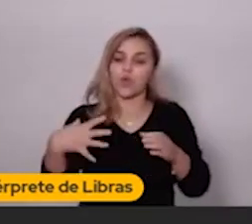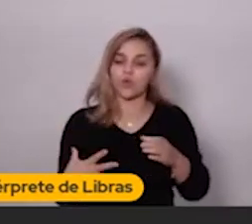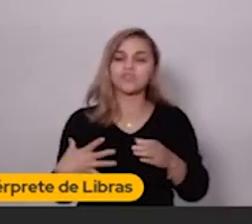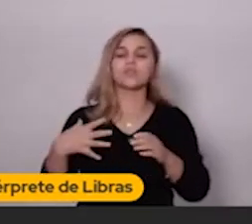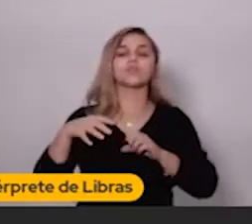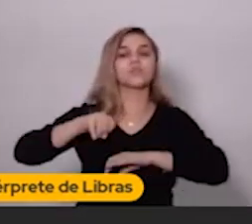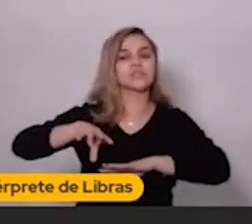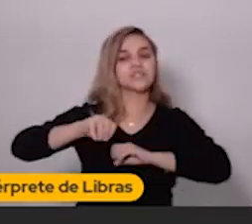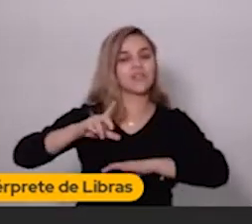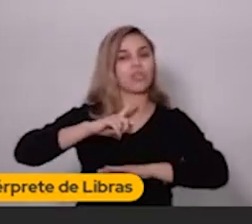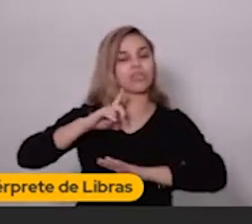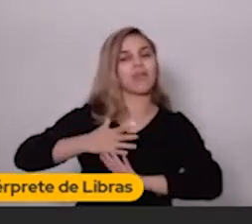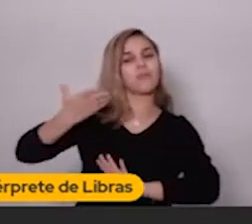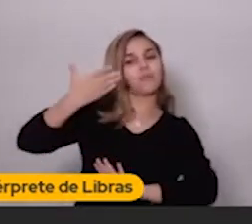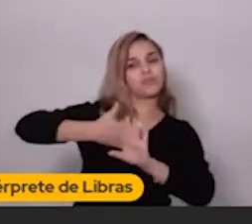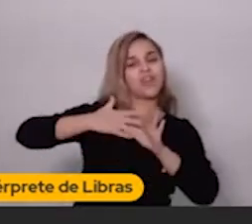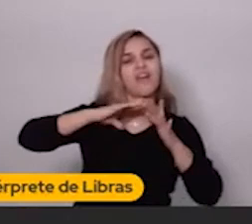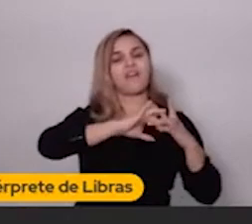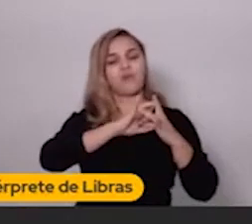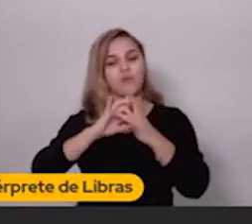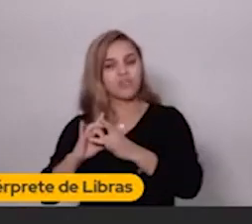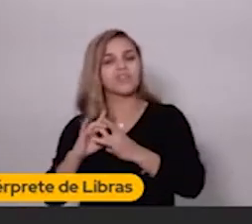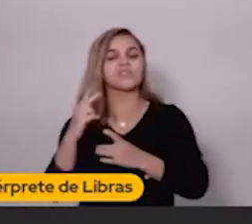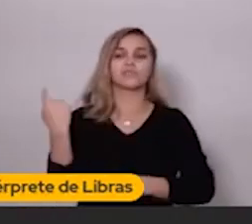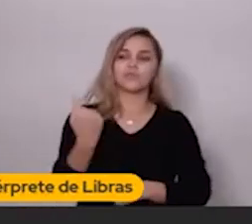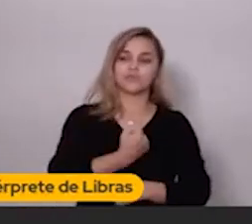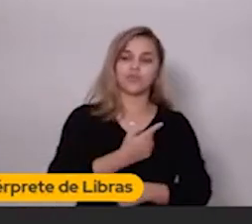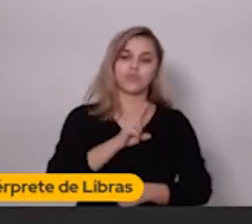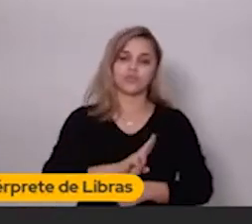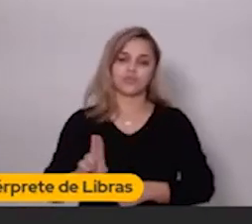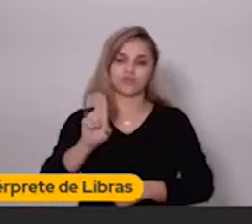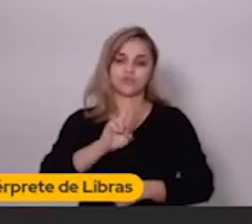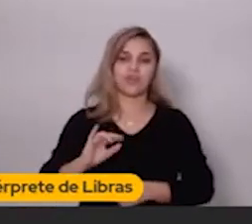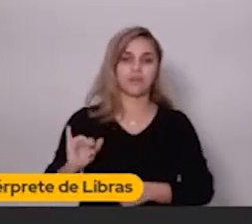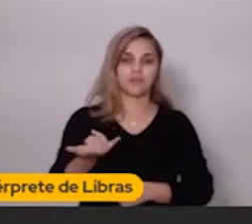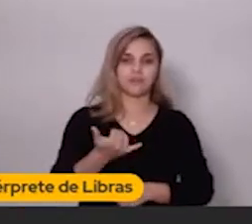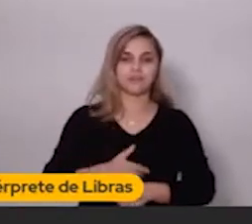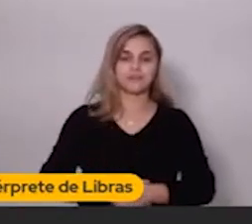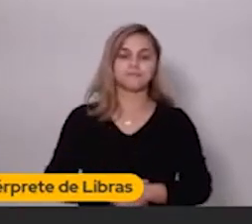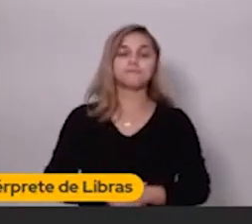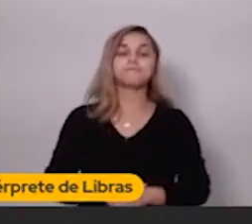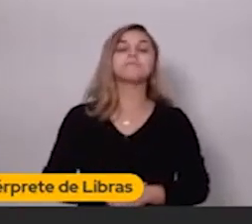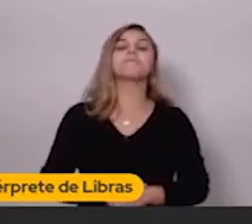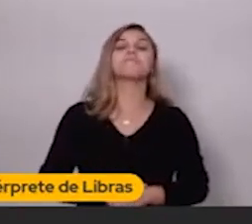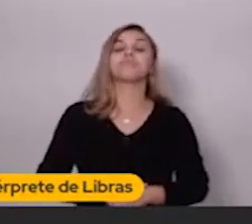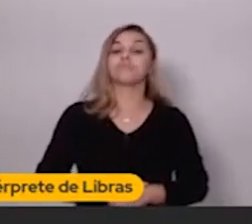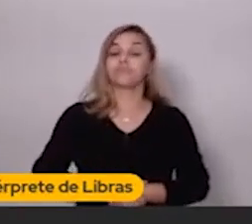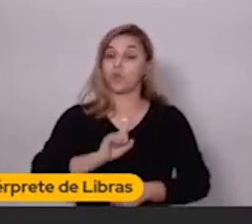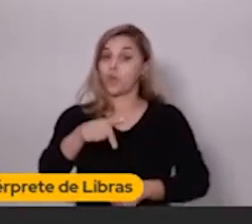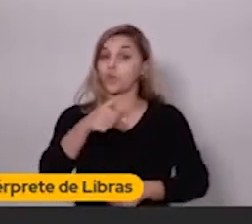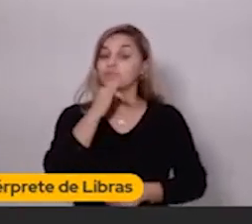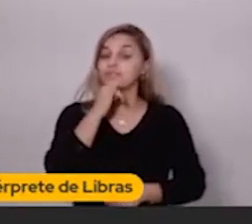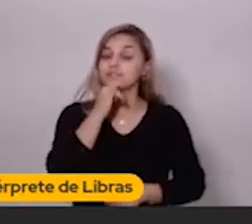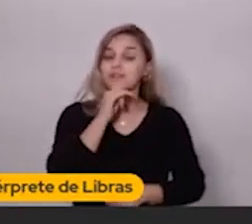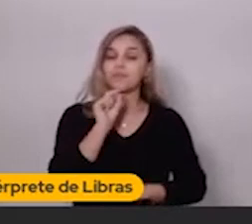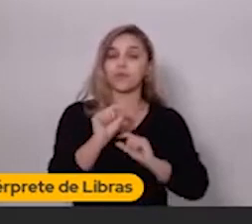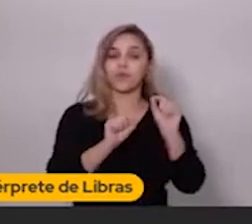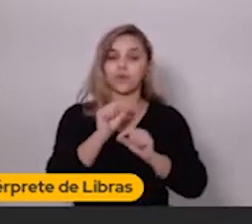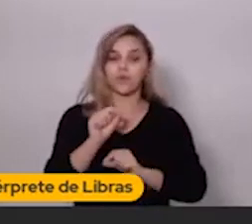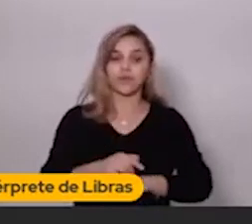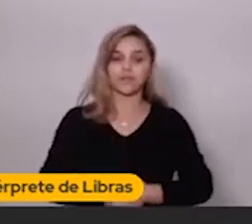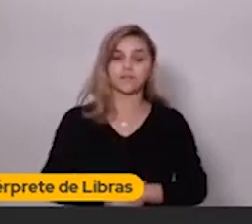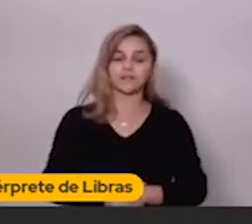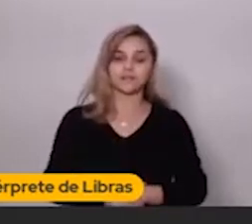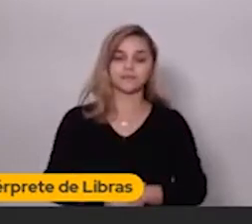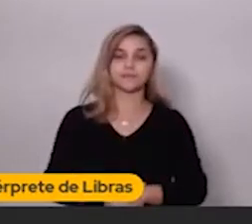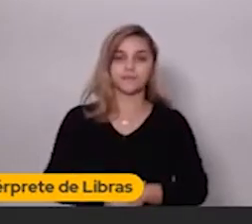trás da gente estar usando esse tipo de conteúdo. Um outro exemplo é, por exemplo, conteúdo de incitação ao ódio, que a gente chama,